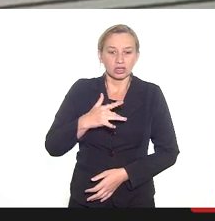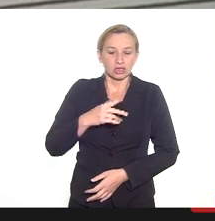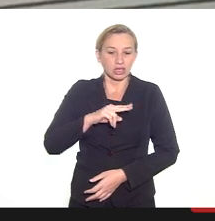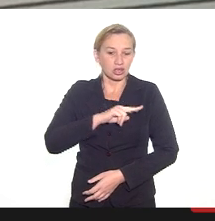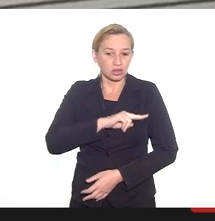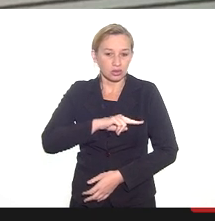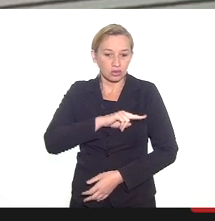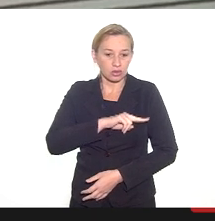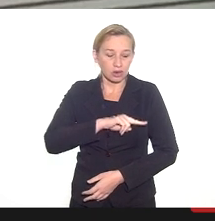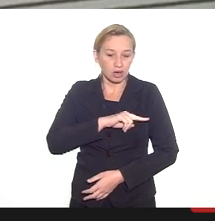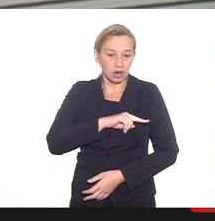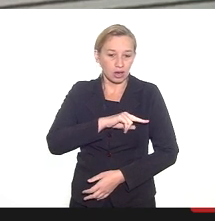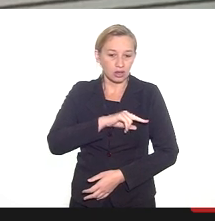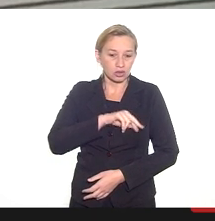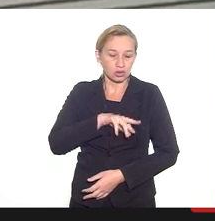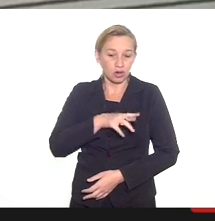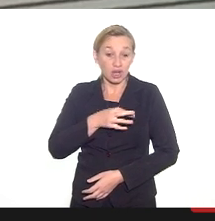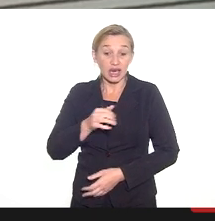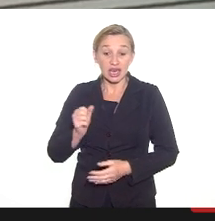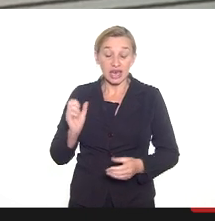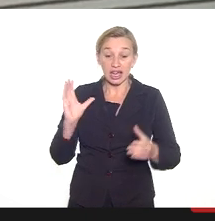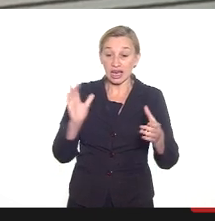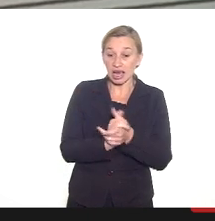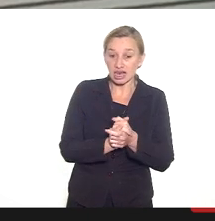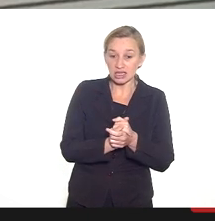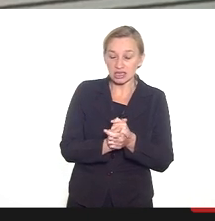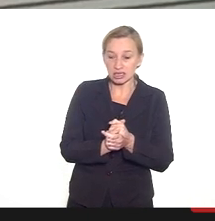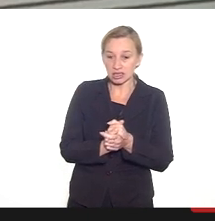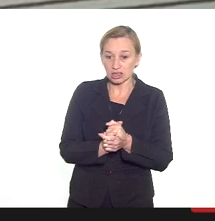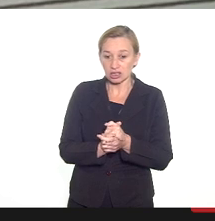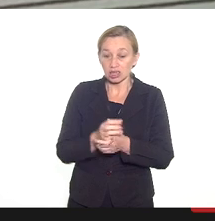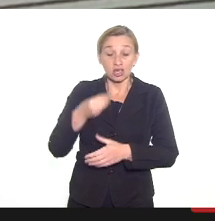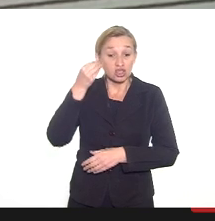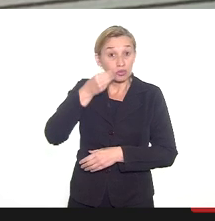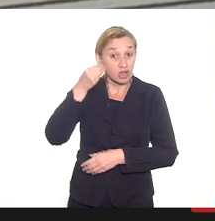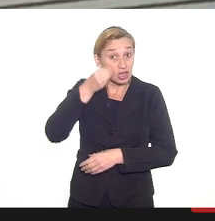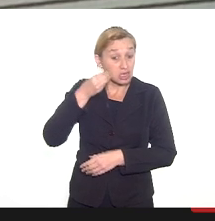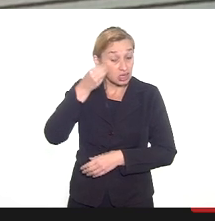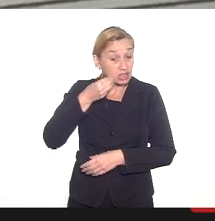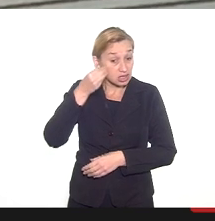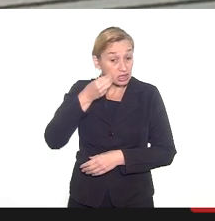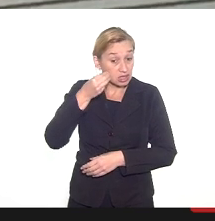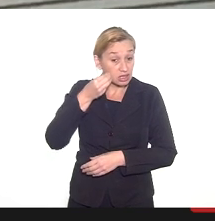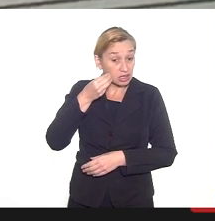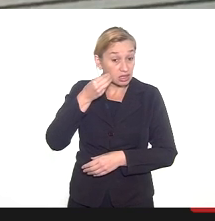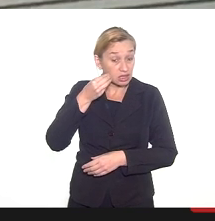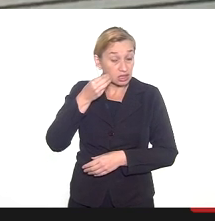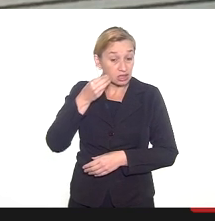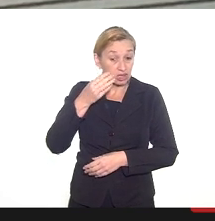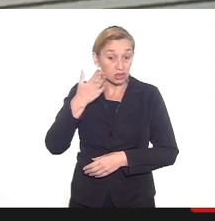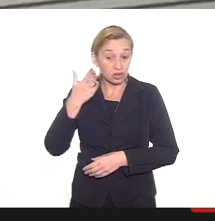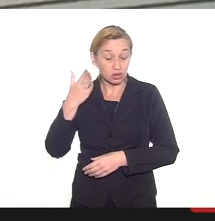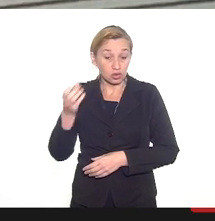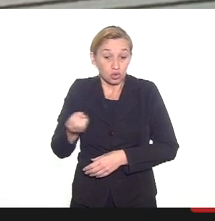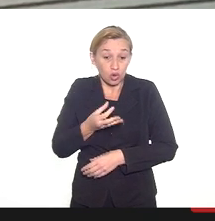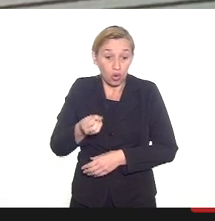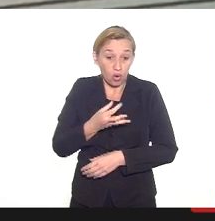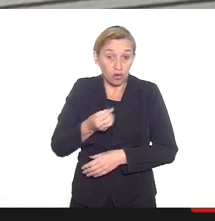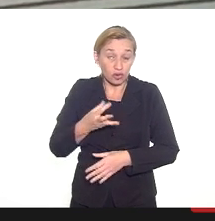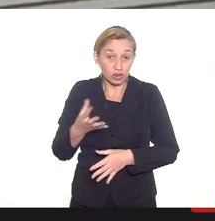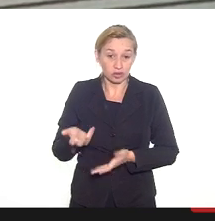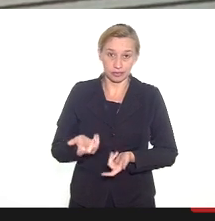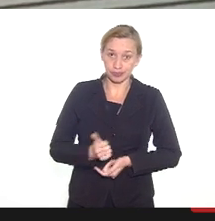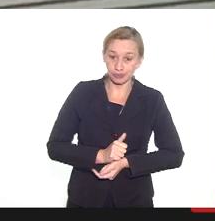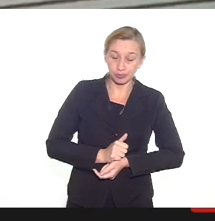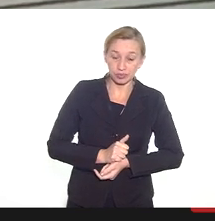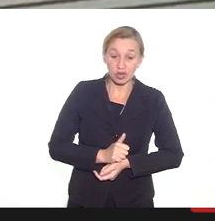com um companheiro que parece o parceiro da vida. Ela experimenta violência crescente, muitas vezes imperceptível, que corrói o afeto.